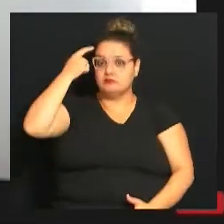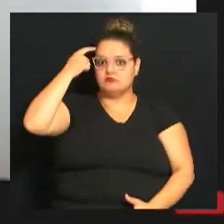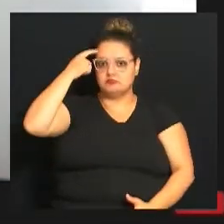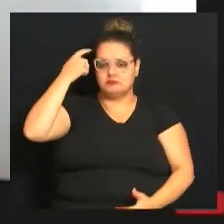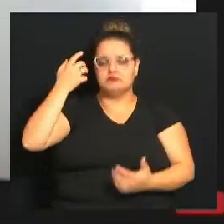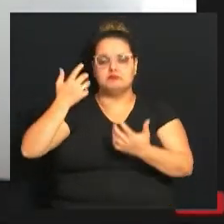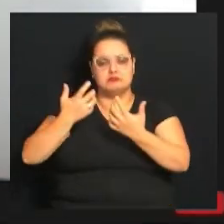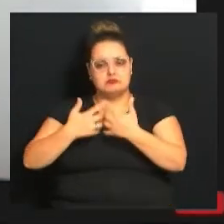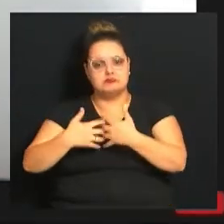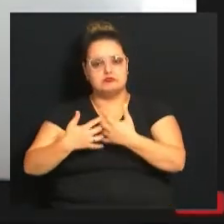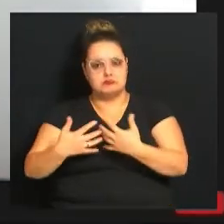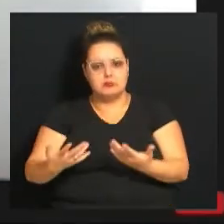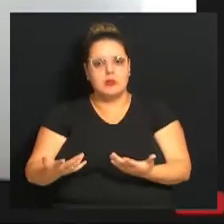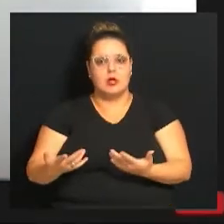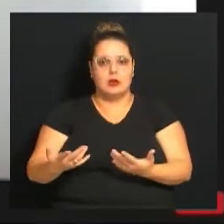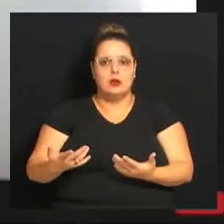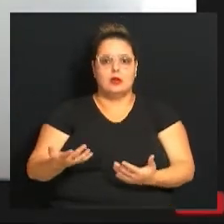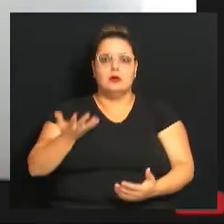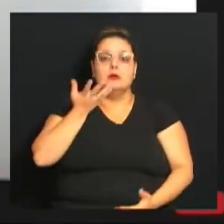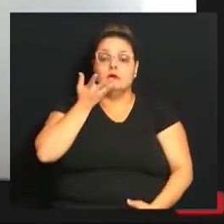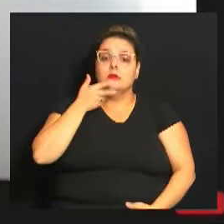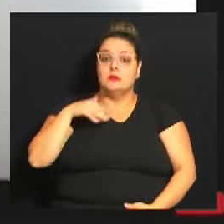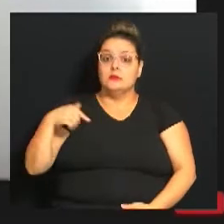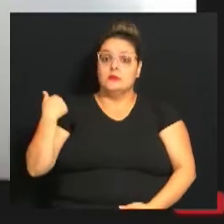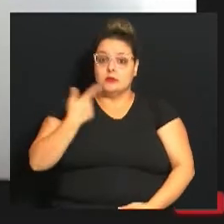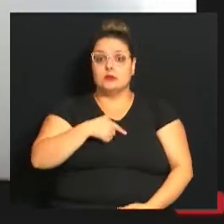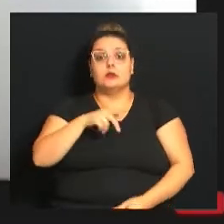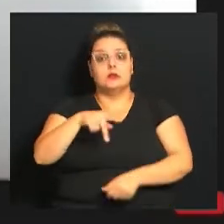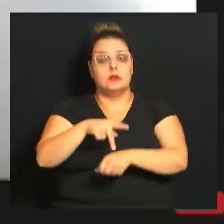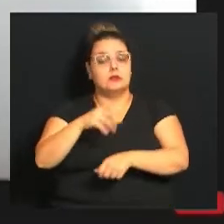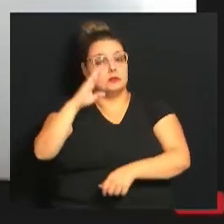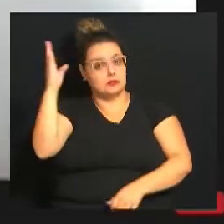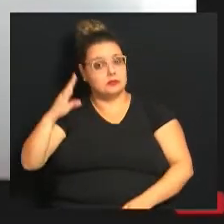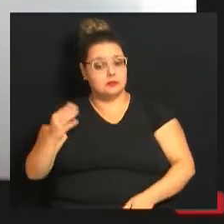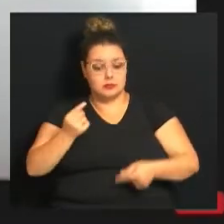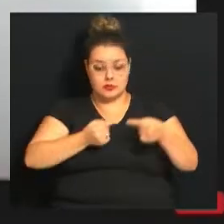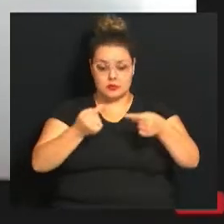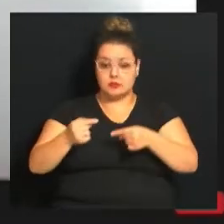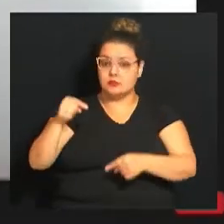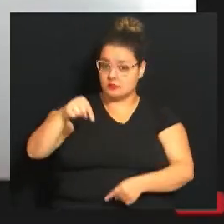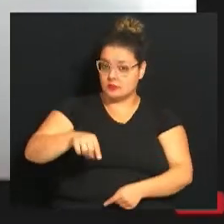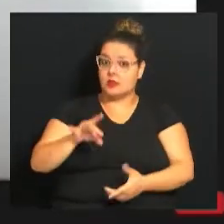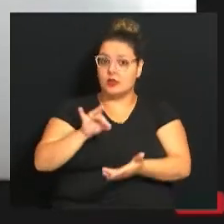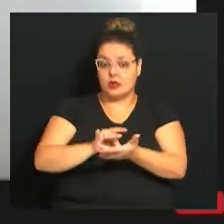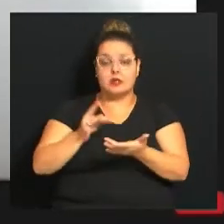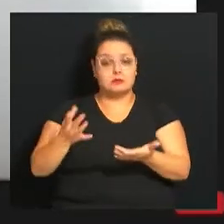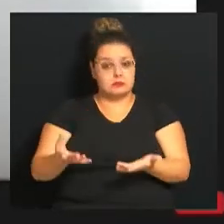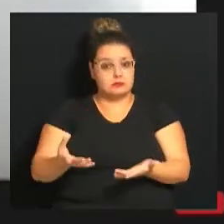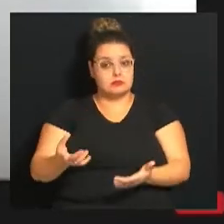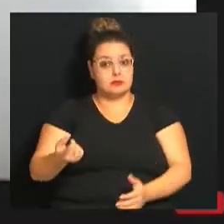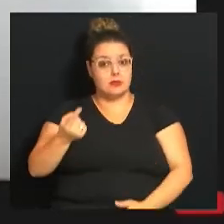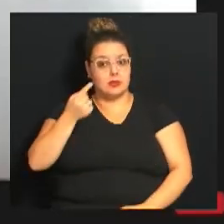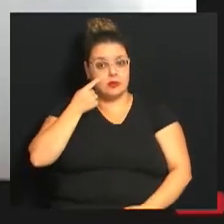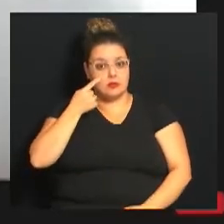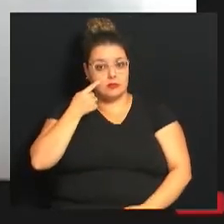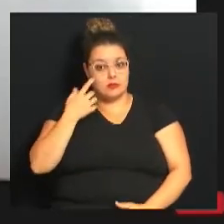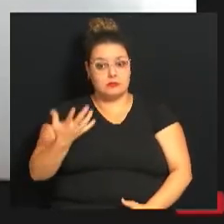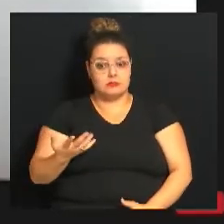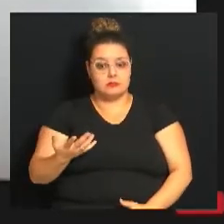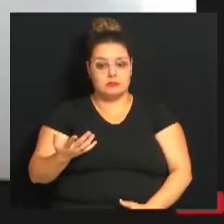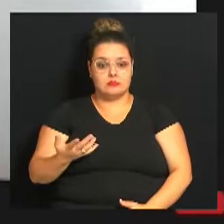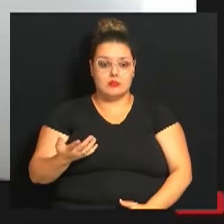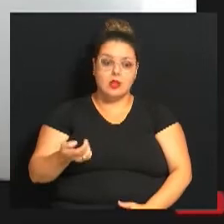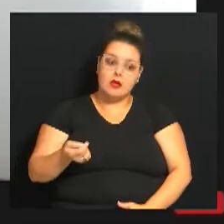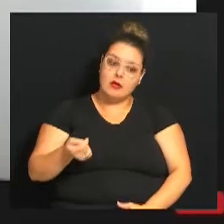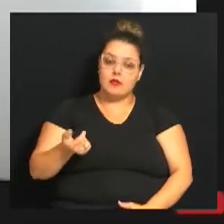nós, como brasileiros, temos que também trazer essa discussão para a gente aqui, para a nossa realidade, porque a gente vê muito... Acaba sendo um pouco fácil, né, para